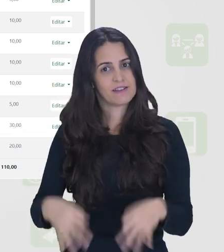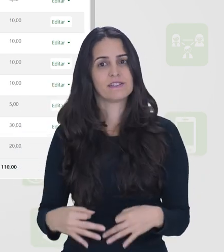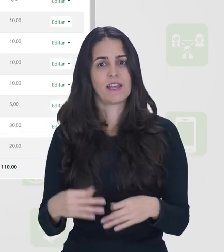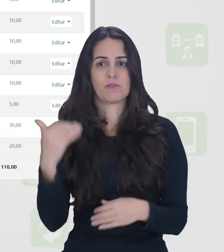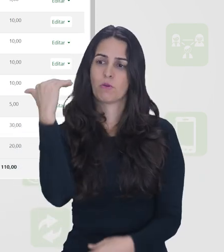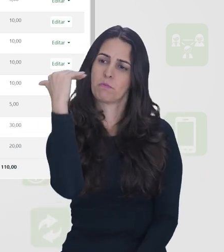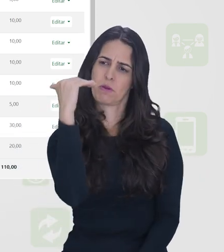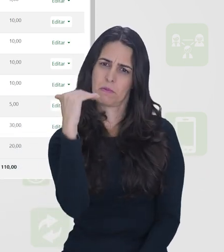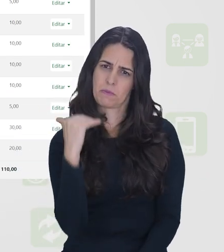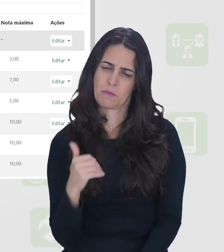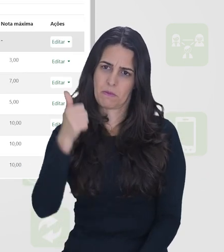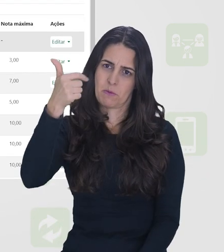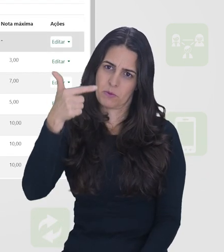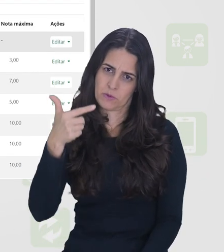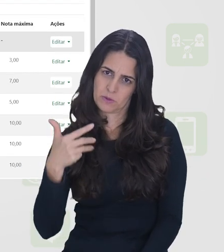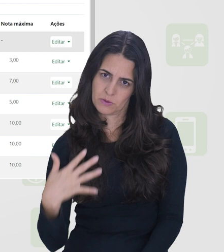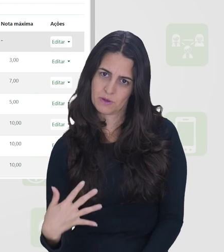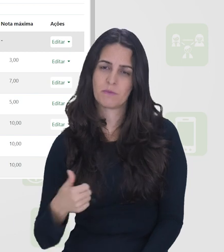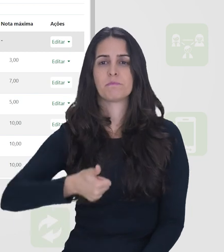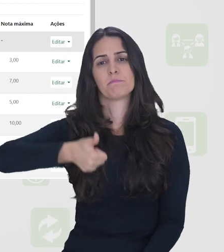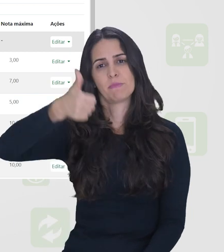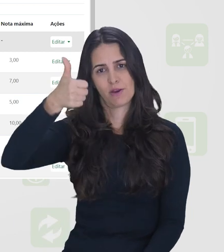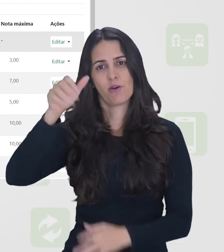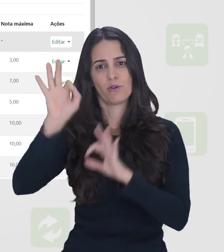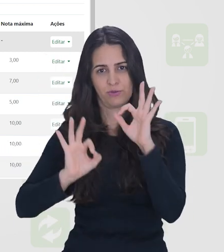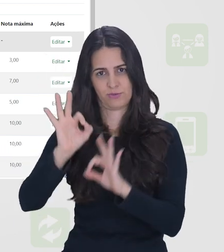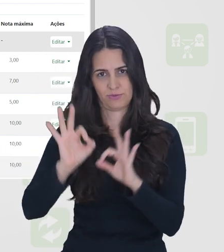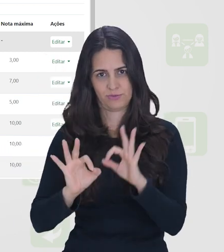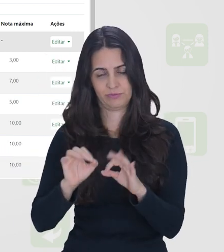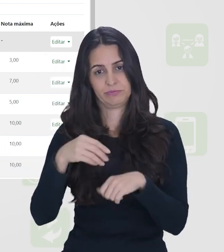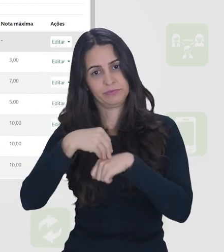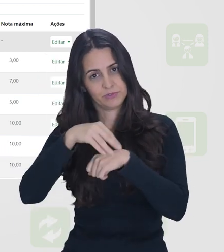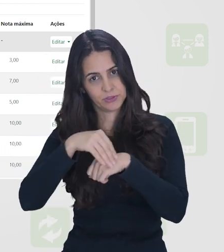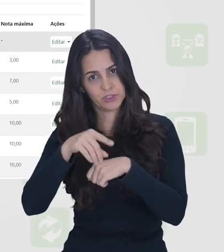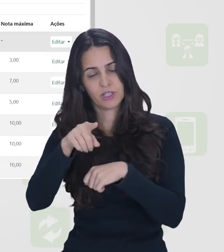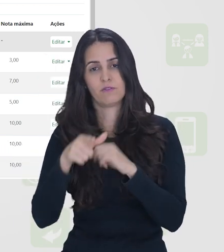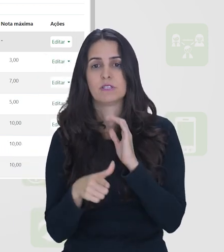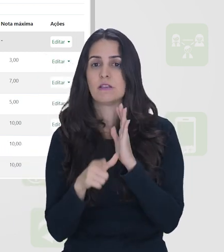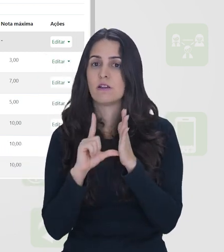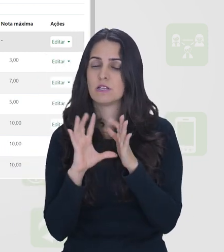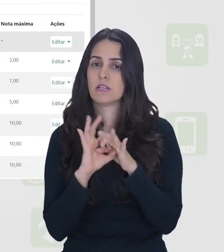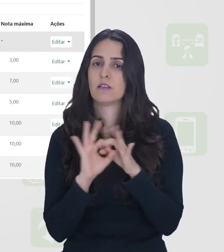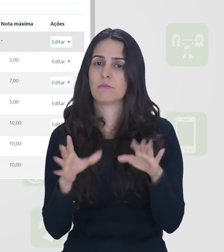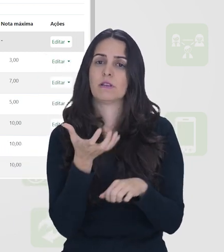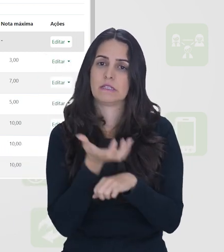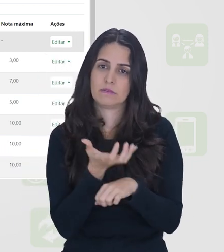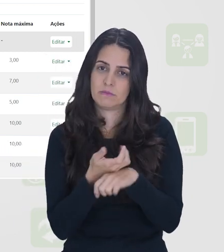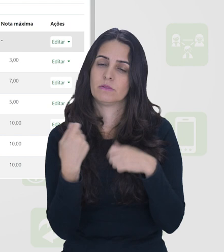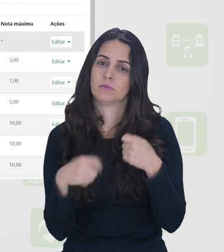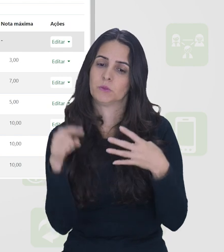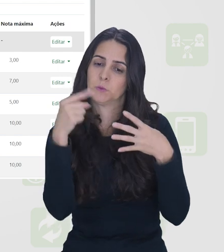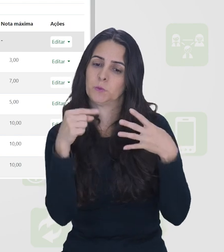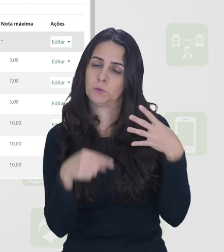no seu livro de notas do seu curso tá bom então esses são os pontos que a gente sugere que você já Olhe antes de